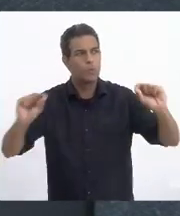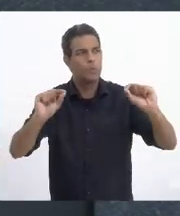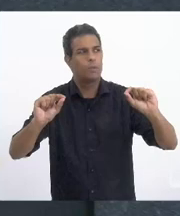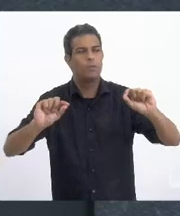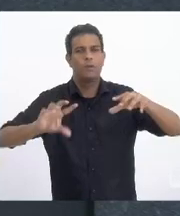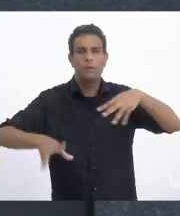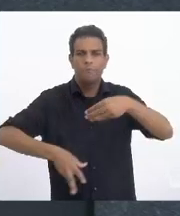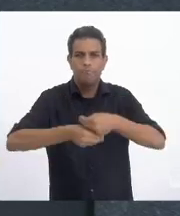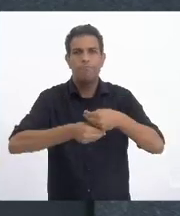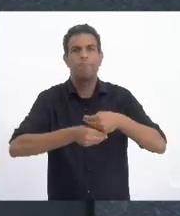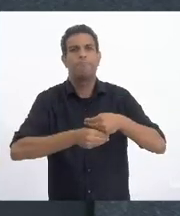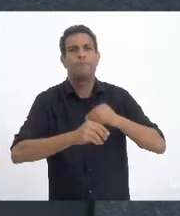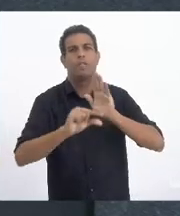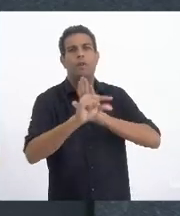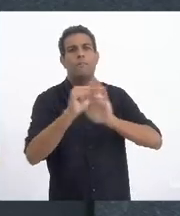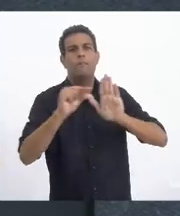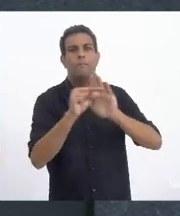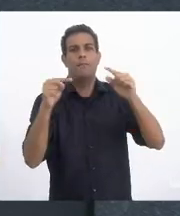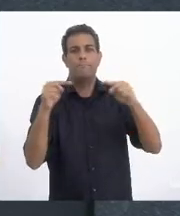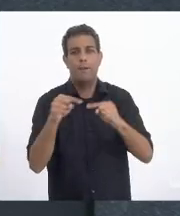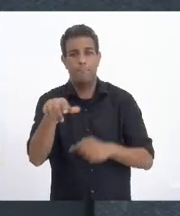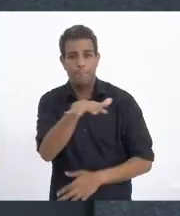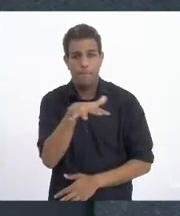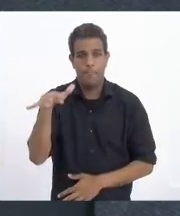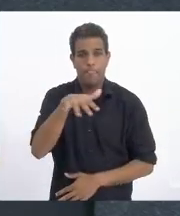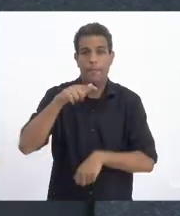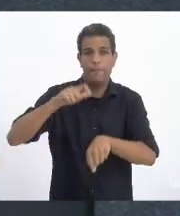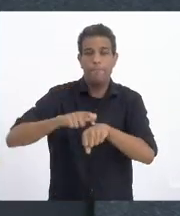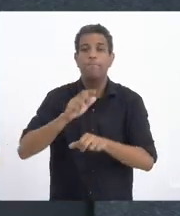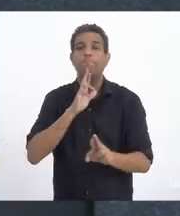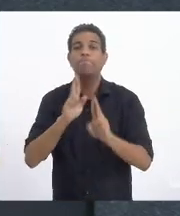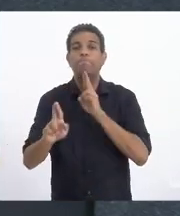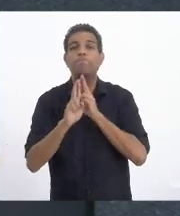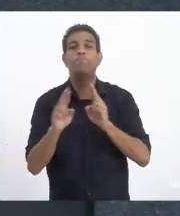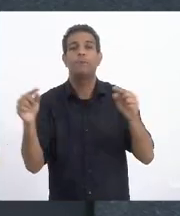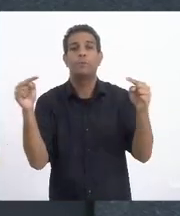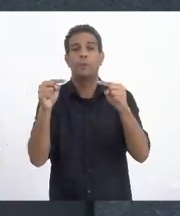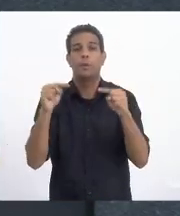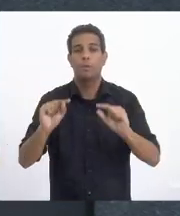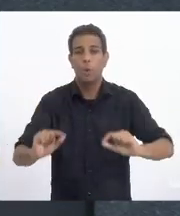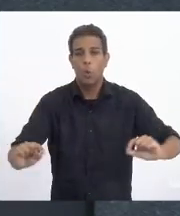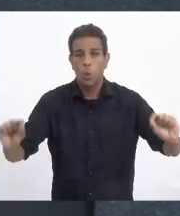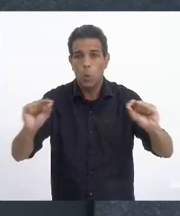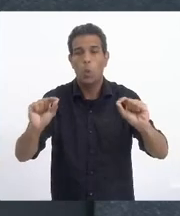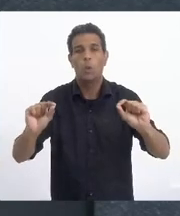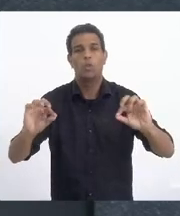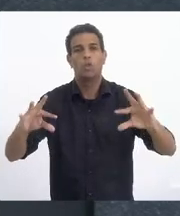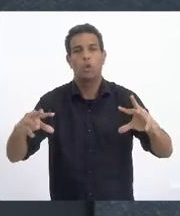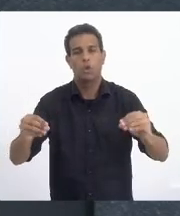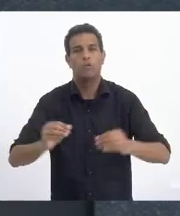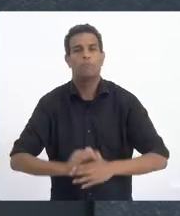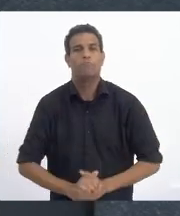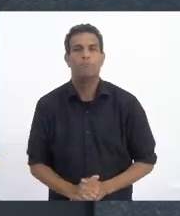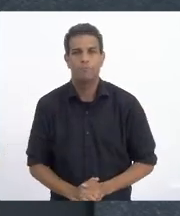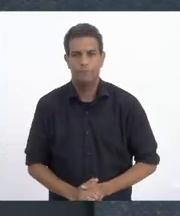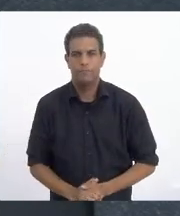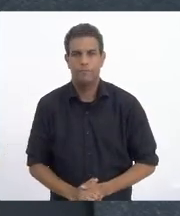casa. Eu tenho certeza que vocês vão olhar com carinho para poder respeitar essas famílias, essas mulheres e homens têm que ser